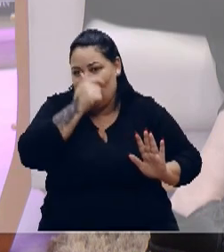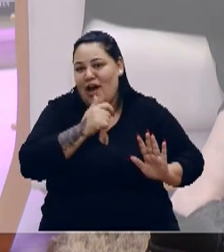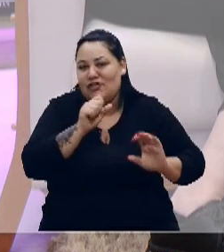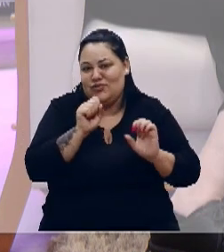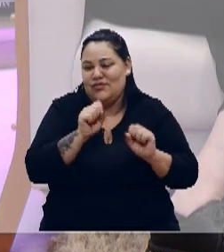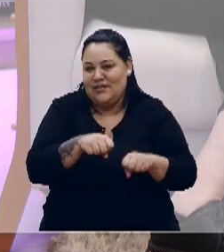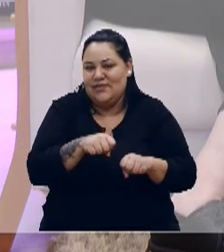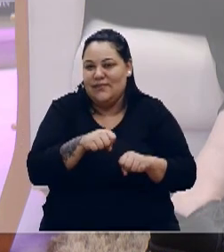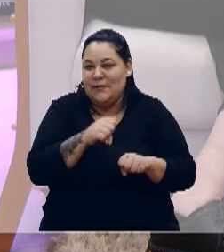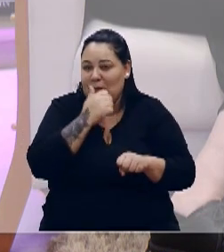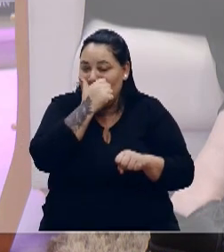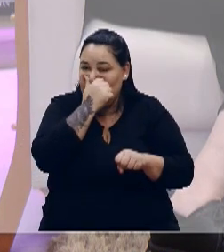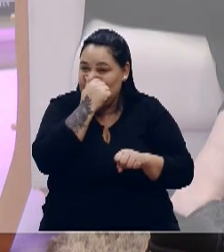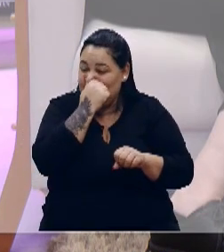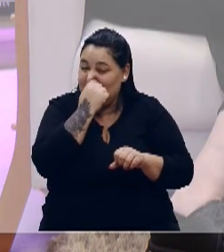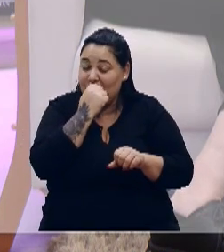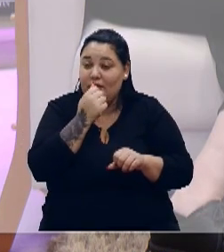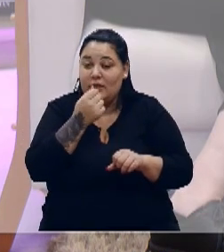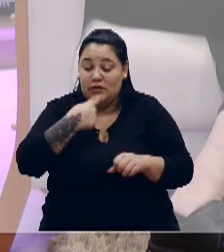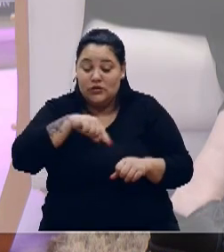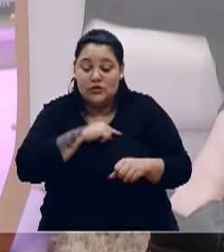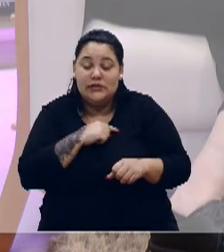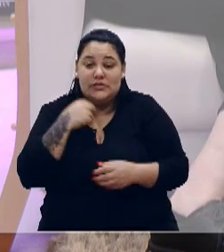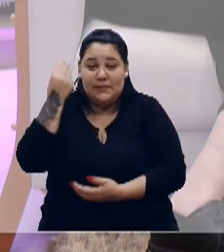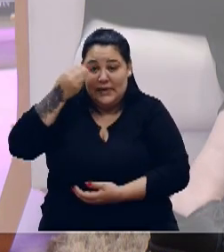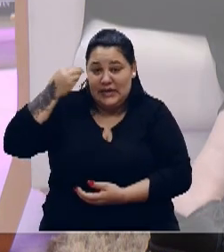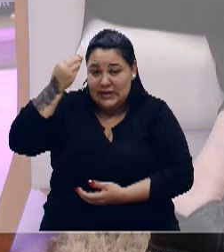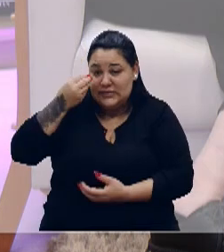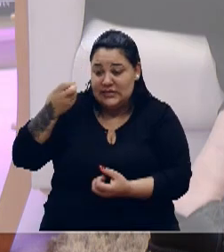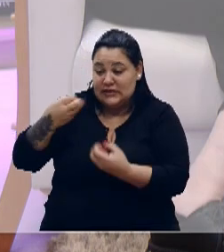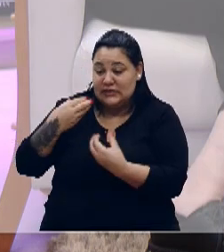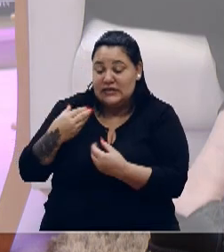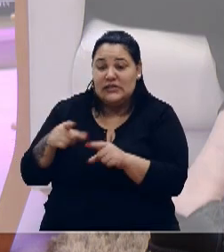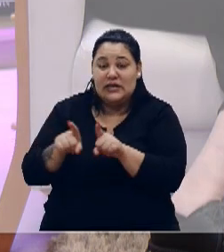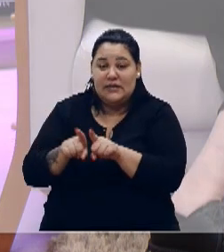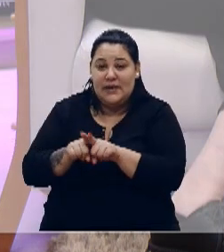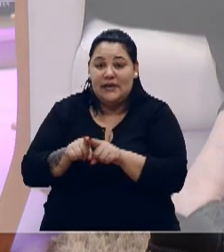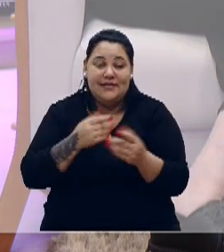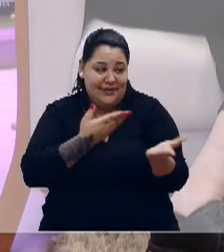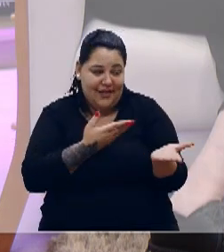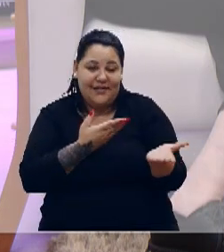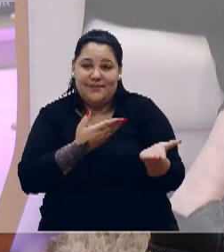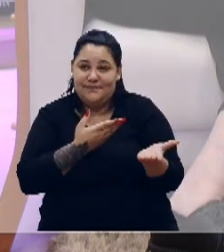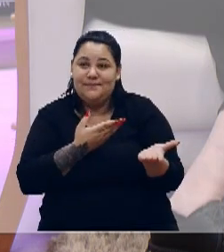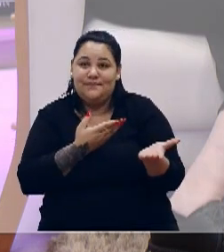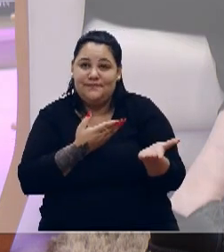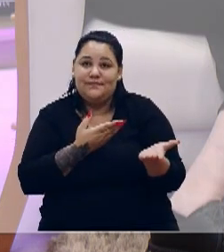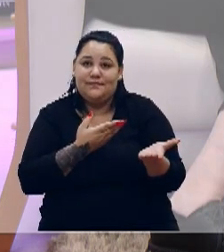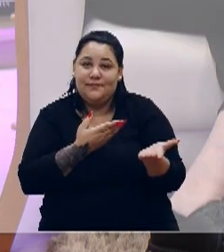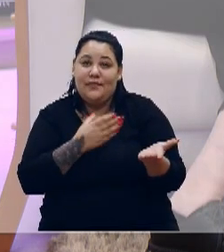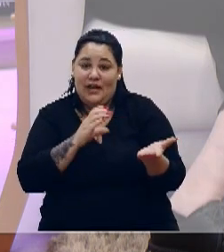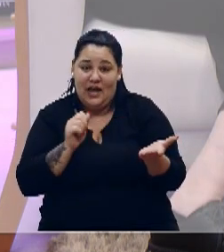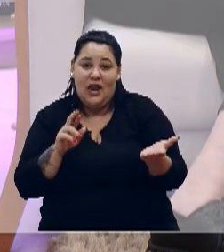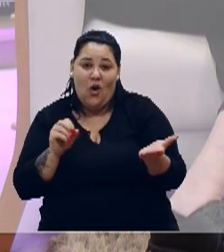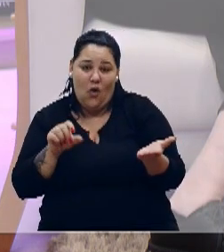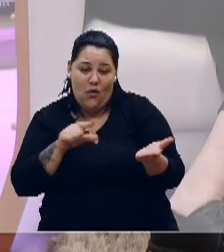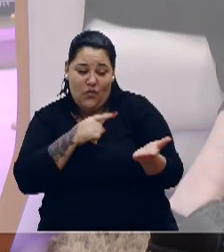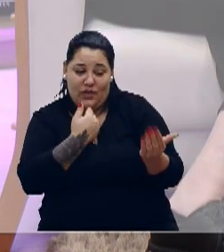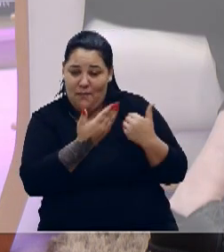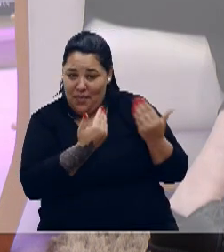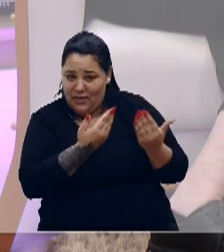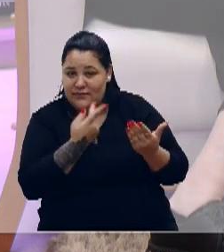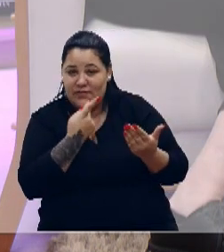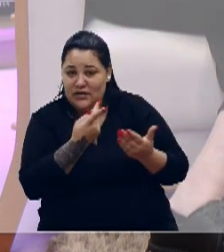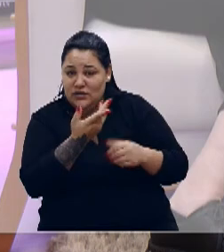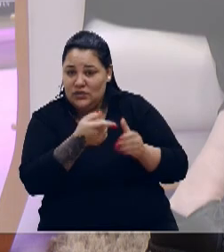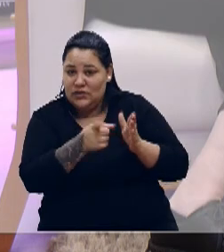é talvez o que a nossa experiência mais nos ensinou, né, Carol, em relação à sociedade. Eu e a Carol, nós estávamos comentando antes que